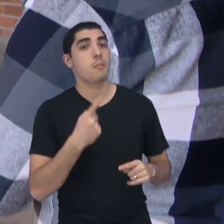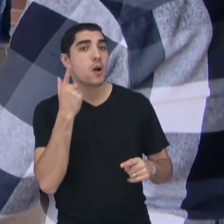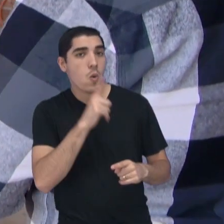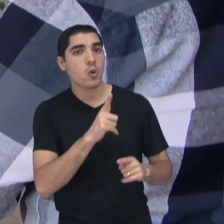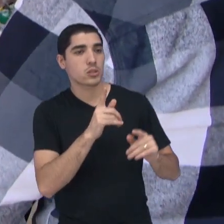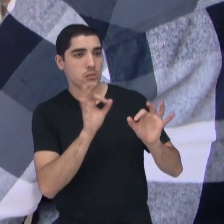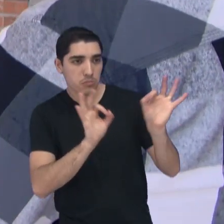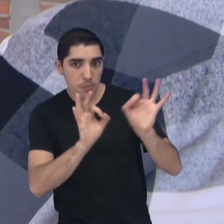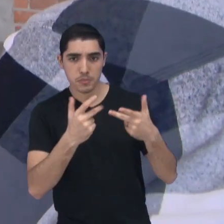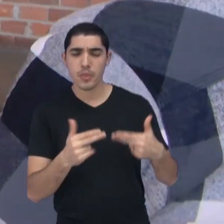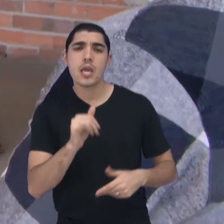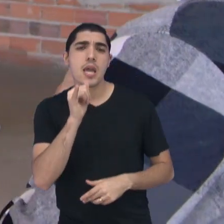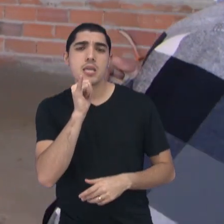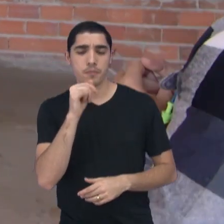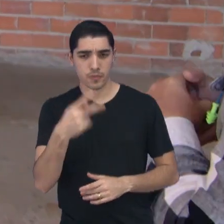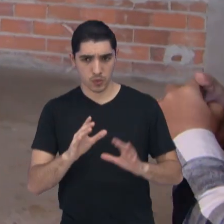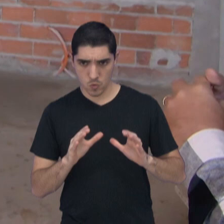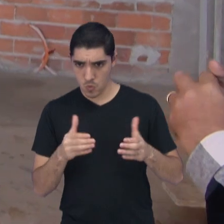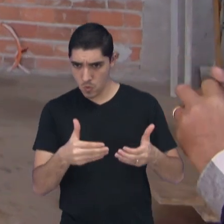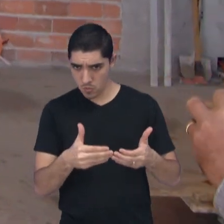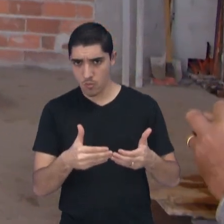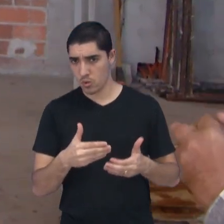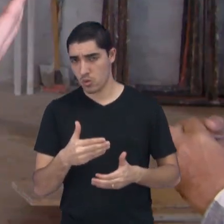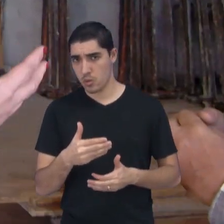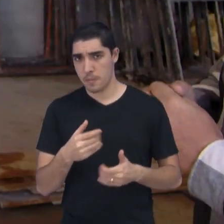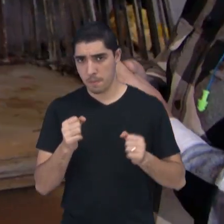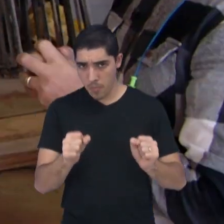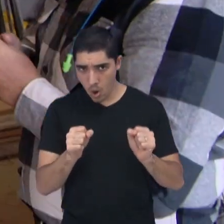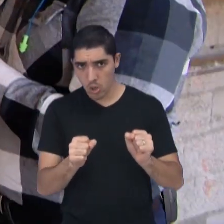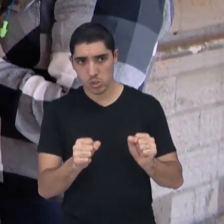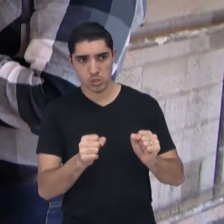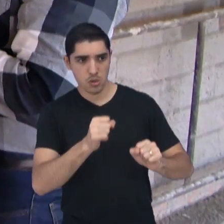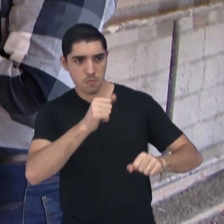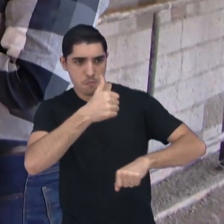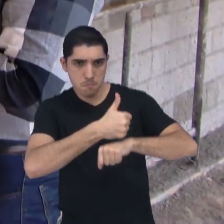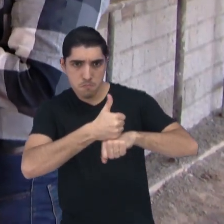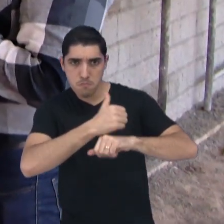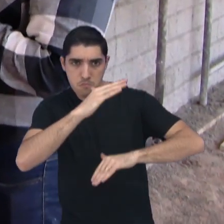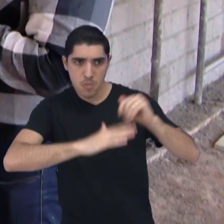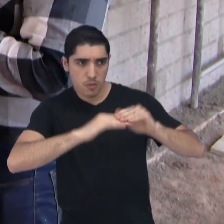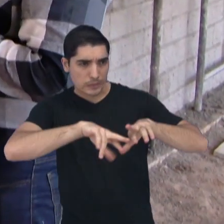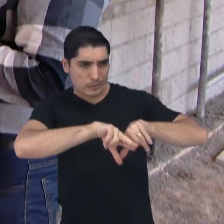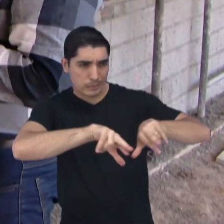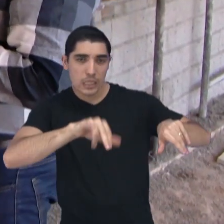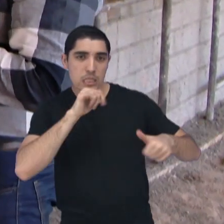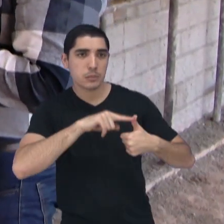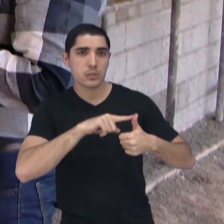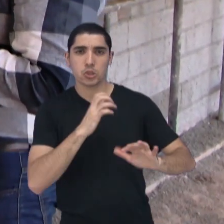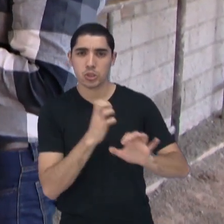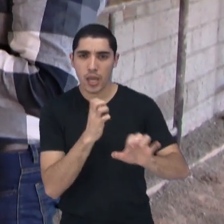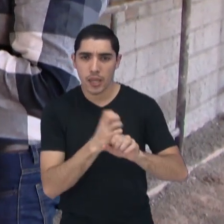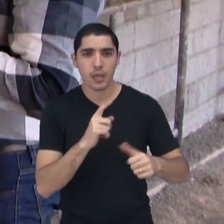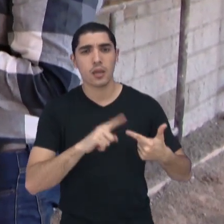Uma equipe que compõe a segurança do trabalho pode ter vários profissionais, é isso mesmo? Sim, você falou engenheiro, tem...